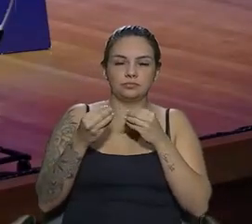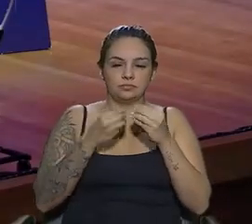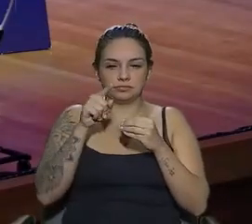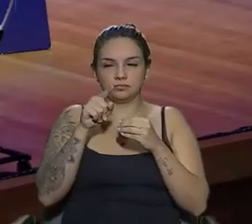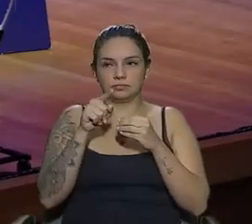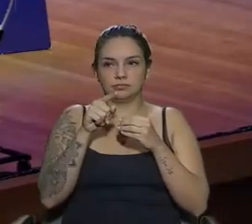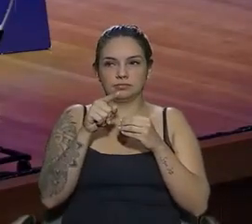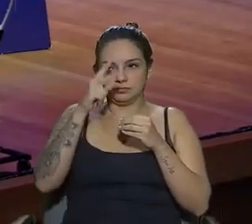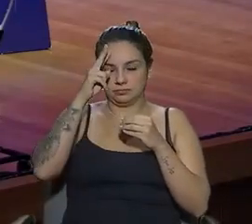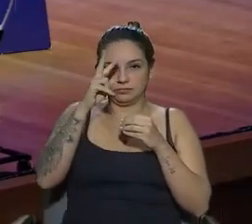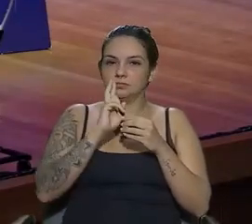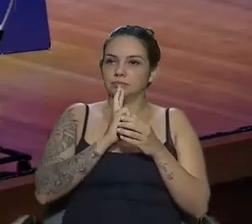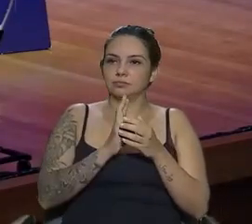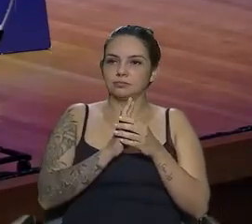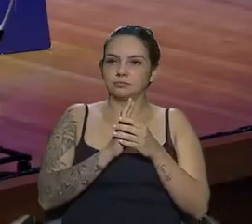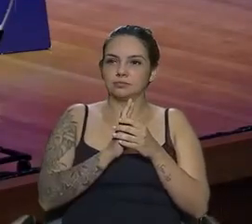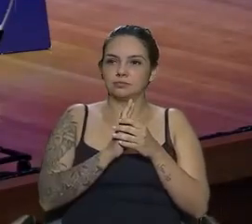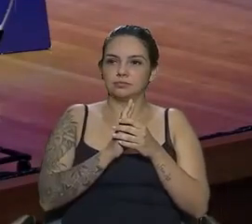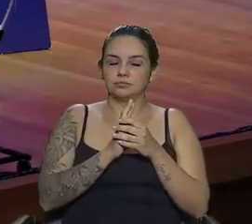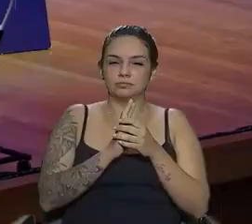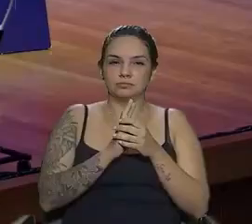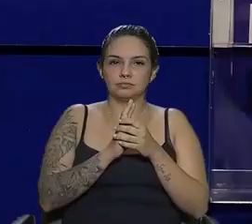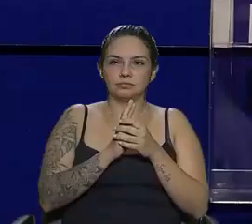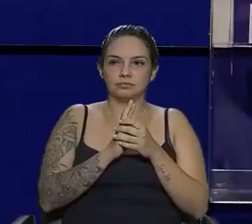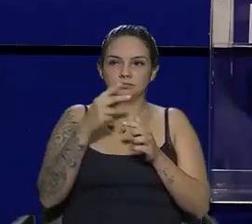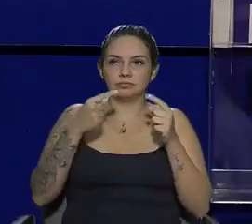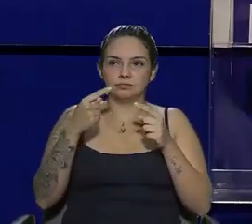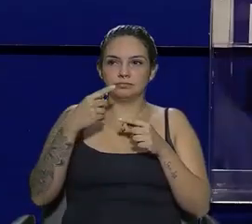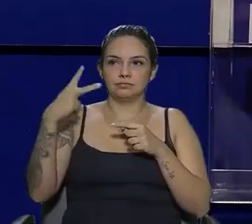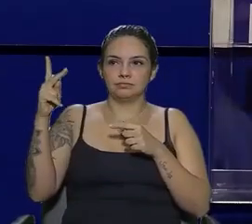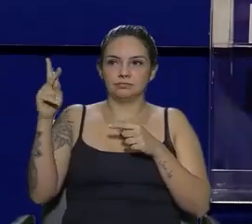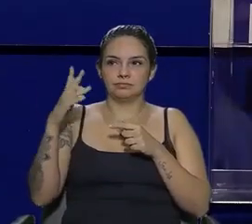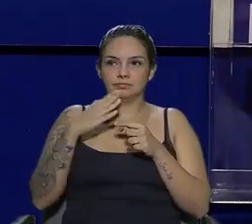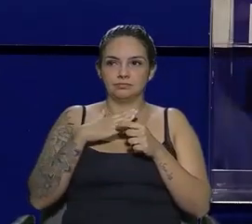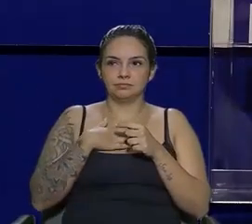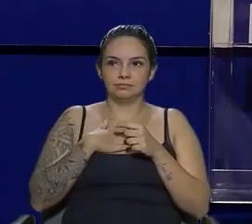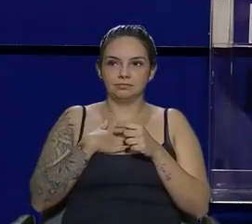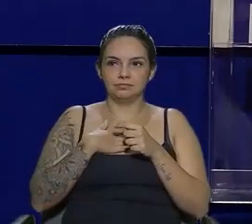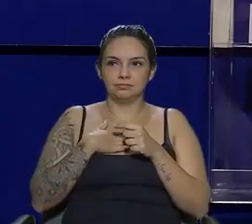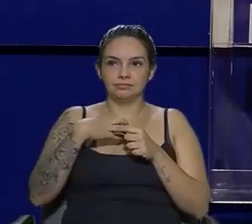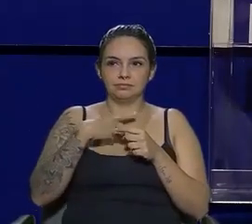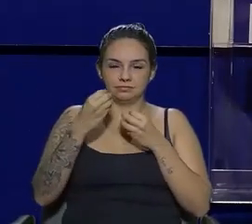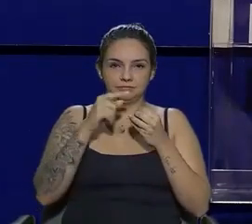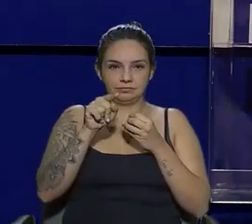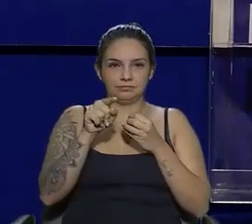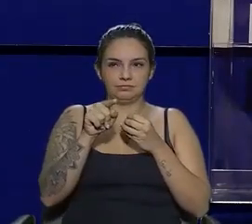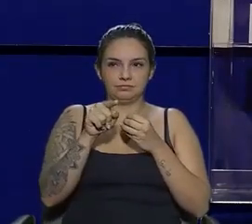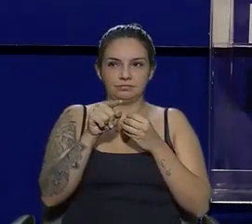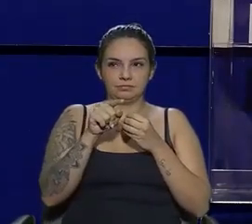isso para você? E eu lembro que a sua resposta foi mais ou menos assim: isso é polêmica para eles, né? Então, acho que o jeito como